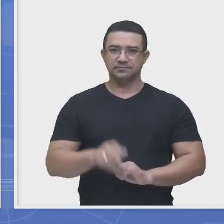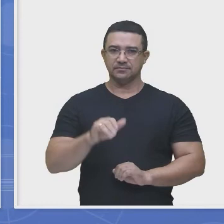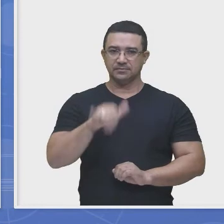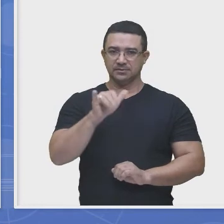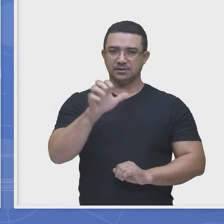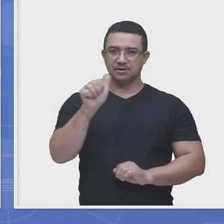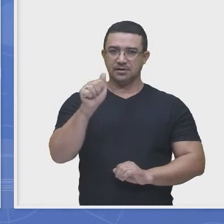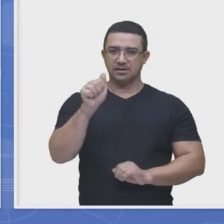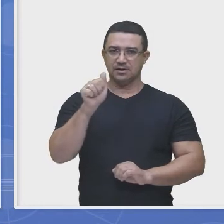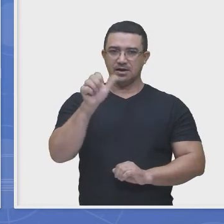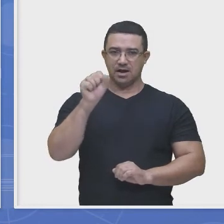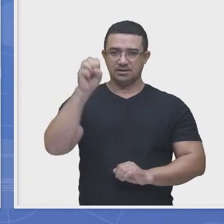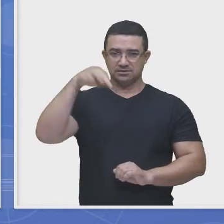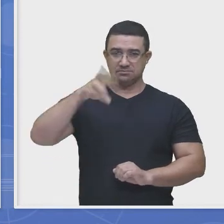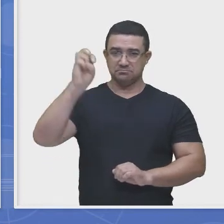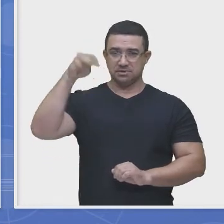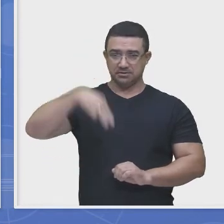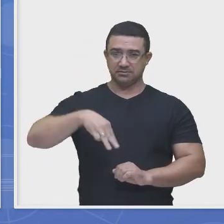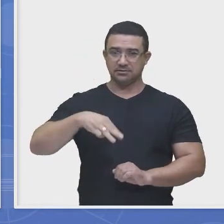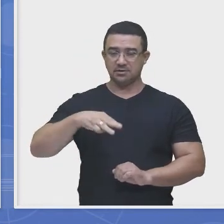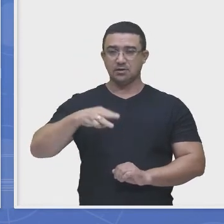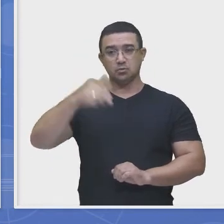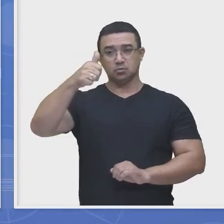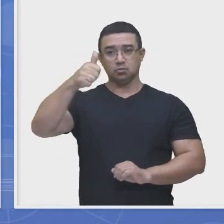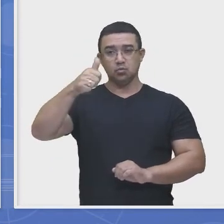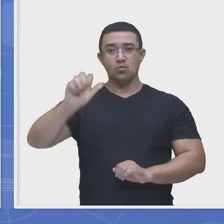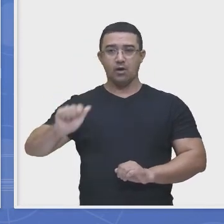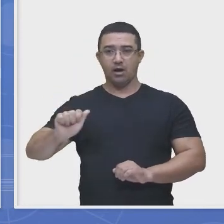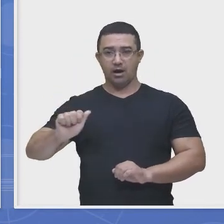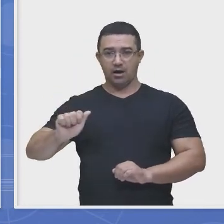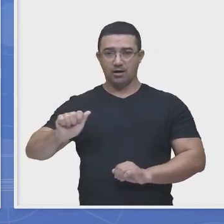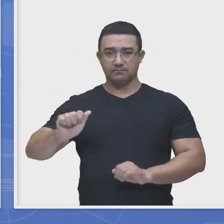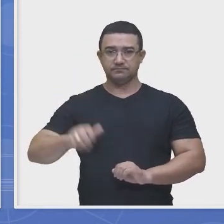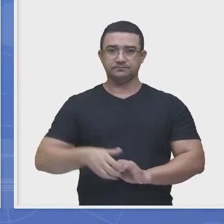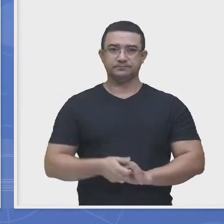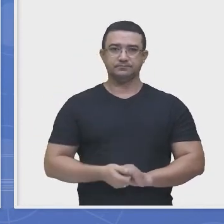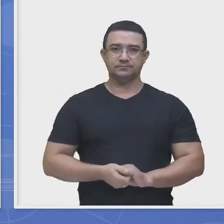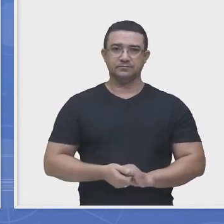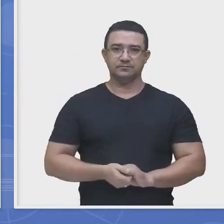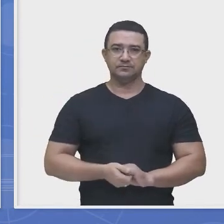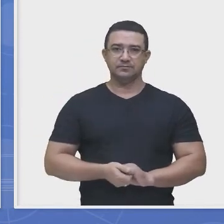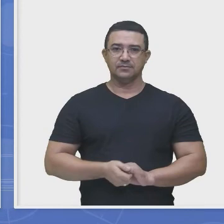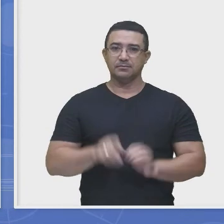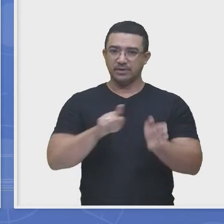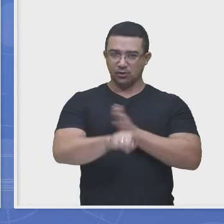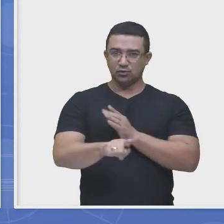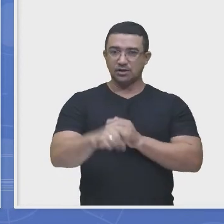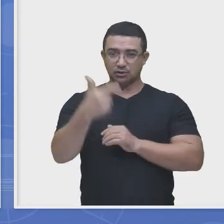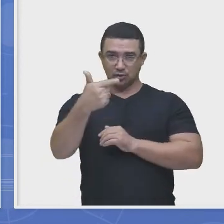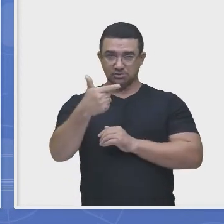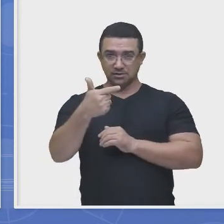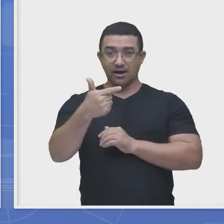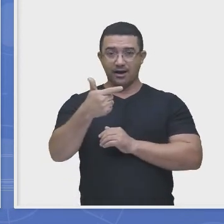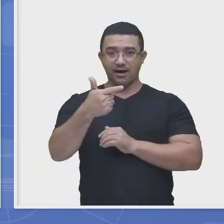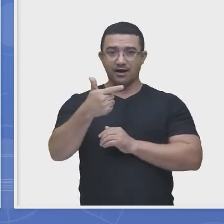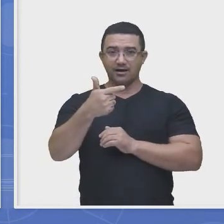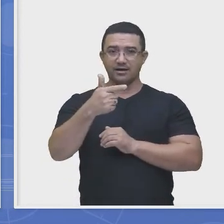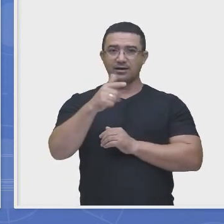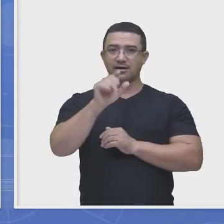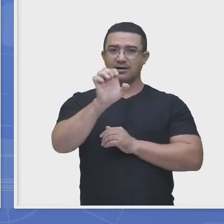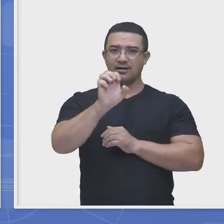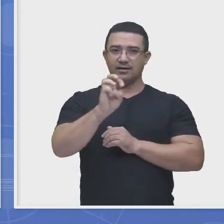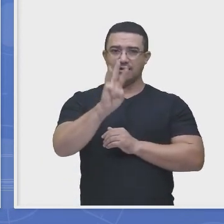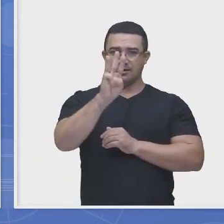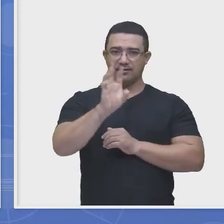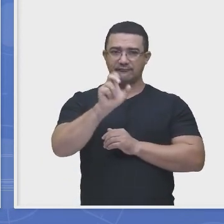de Souza Lima também, questão de número 1, letra A, certo? E olha só, a segunda questão apareceu aqui, o Everton.